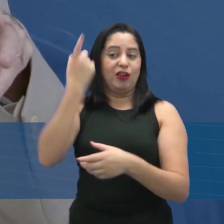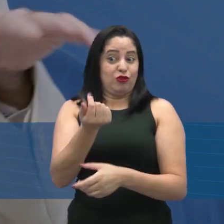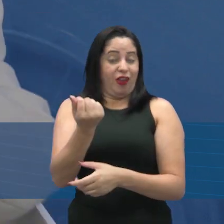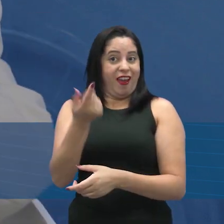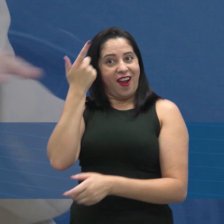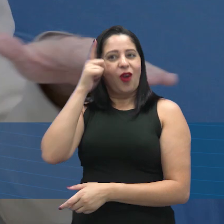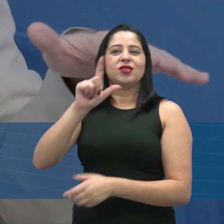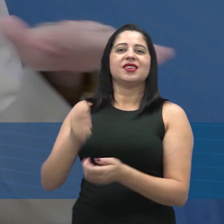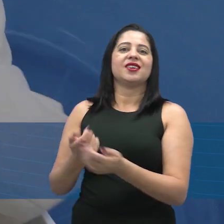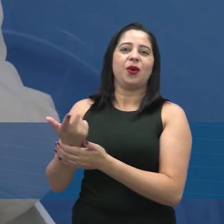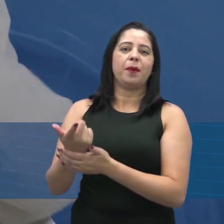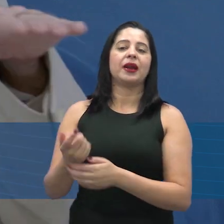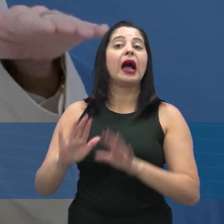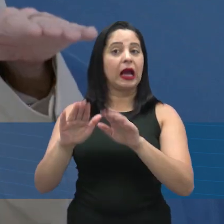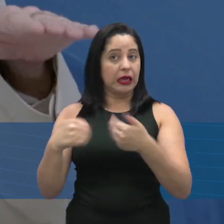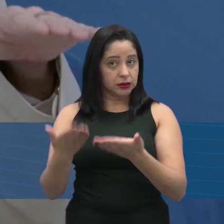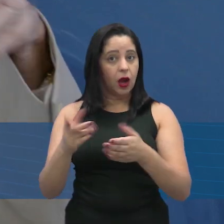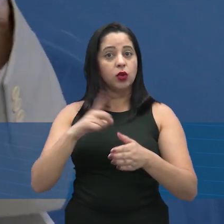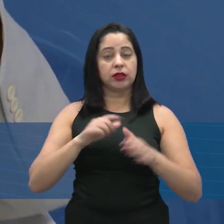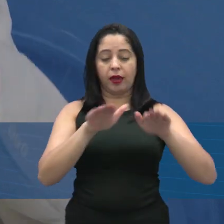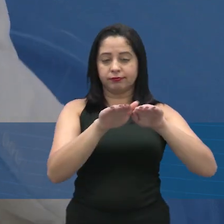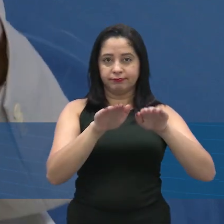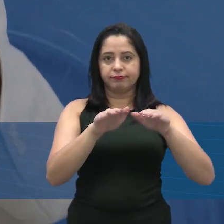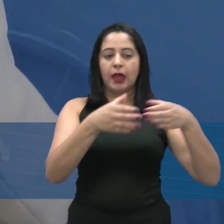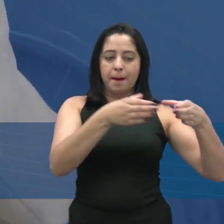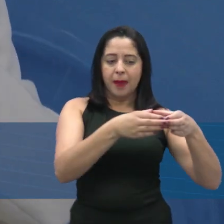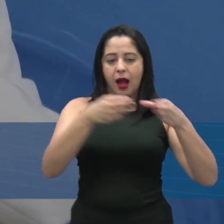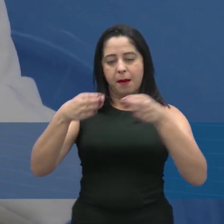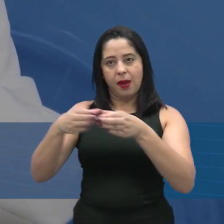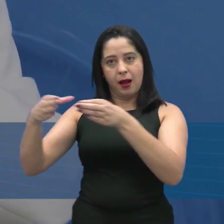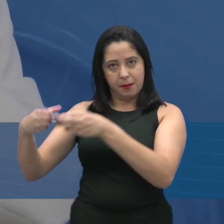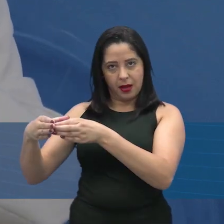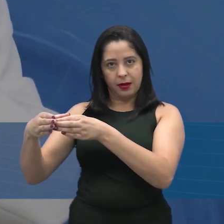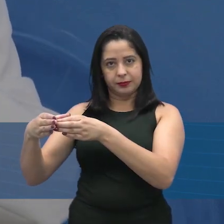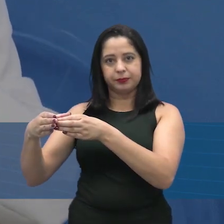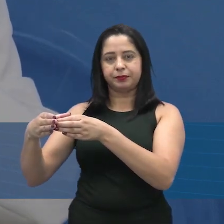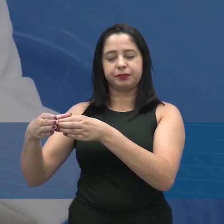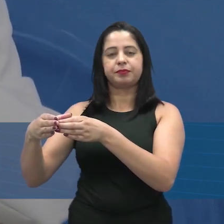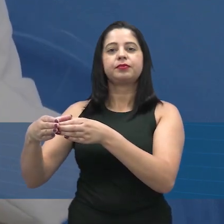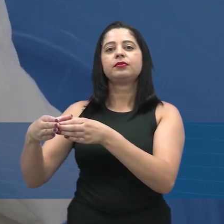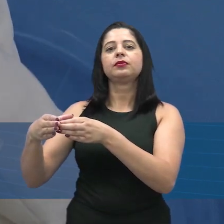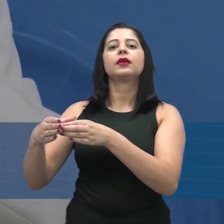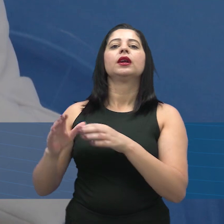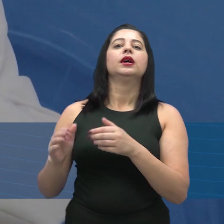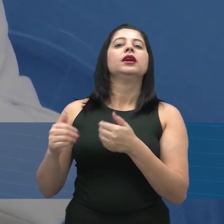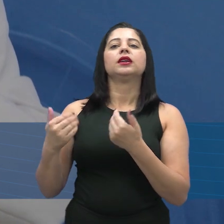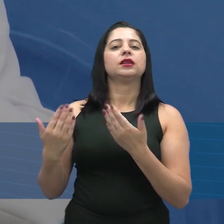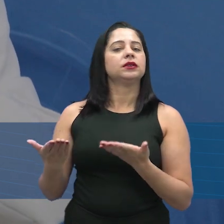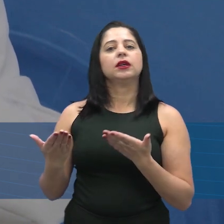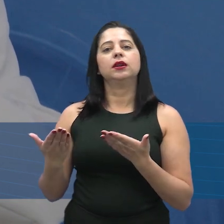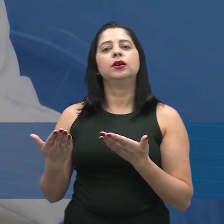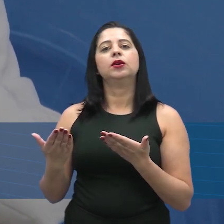marketing econômico, a gente tem esses três estratos, essas três situações. Então, o que aconteceu